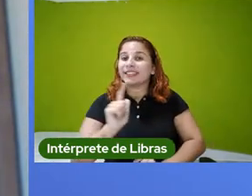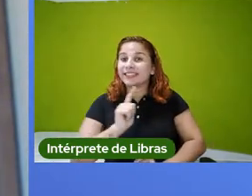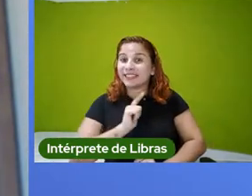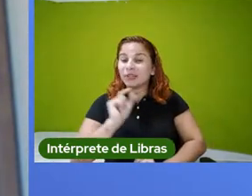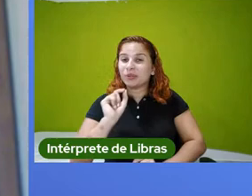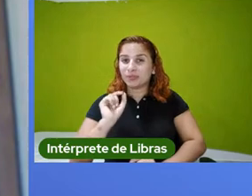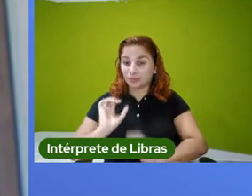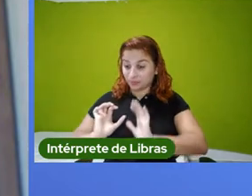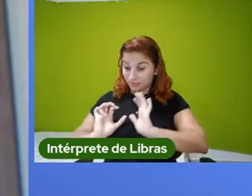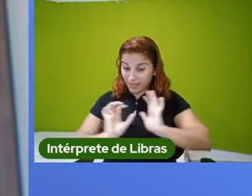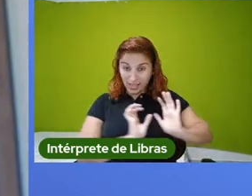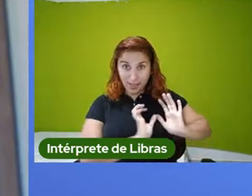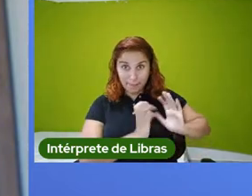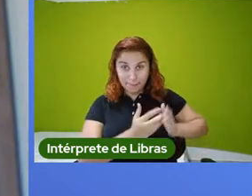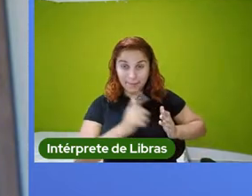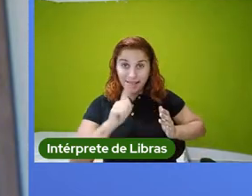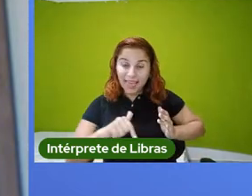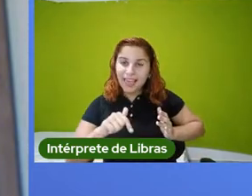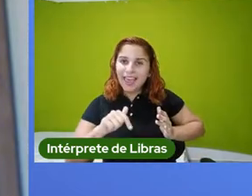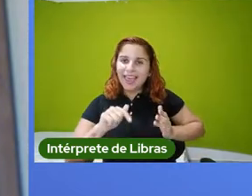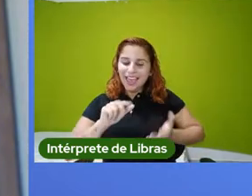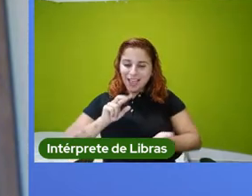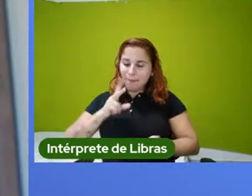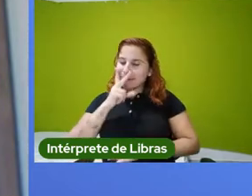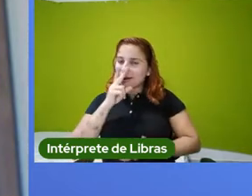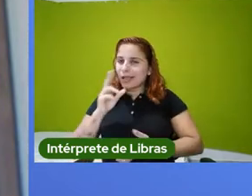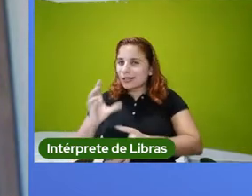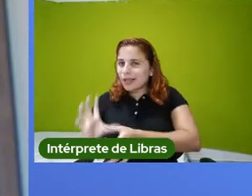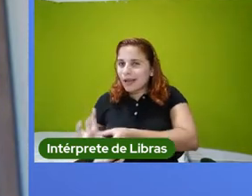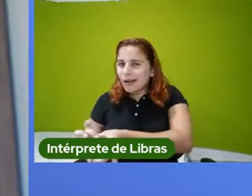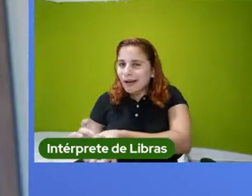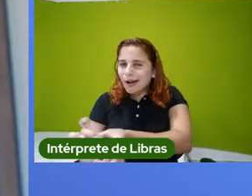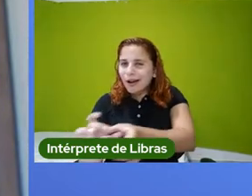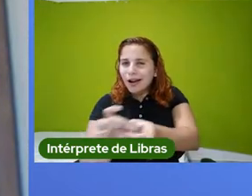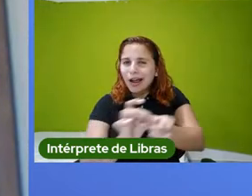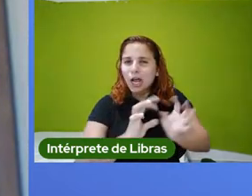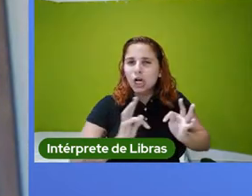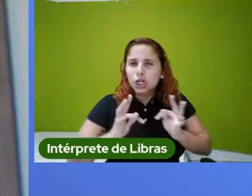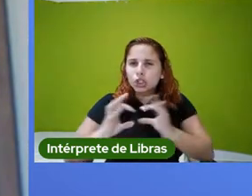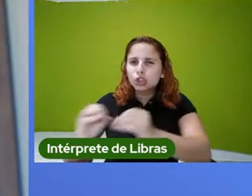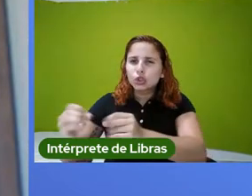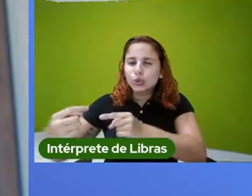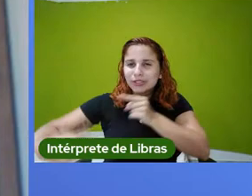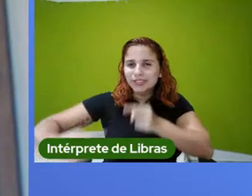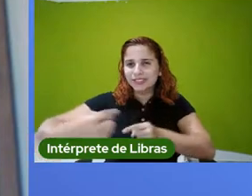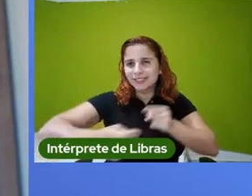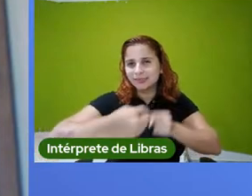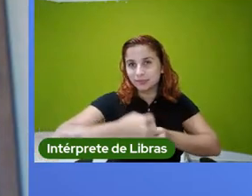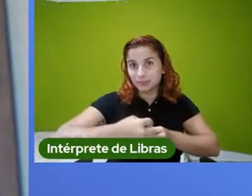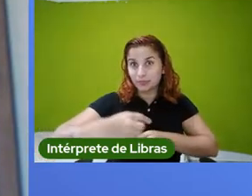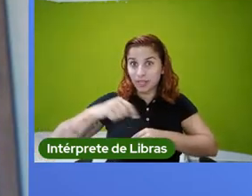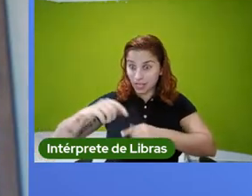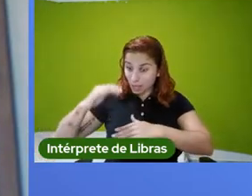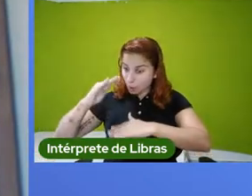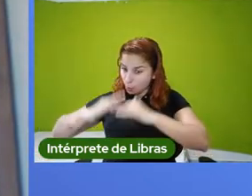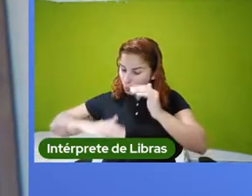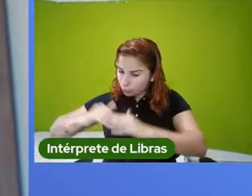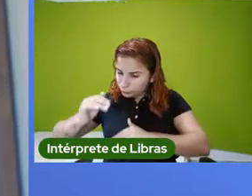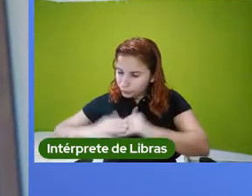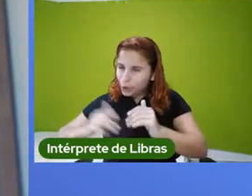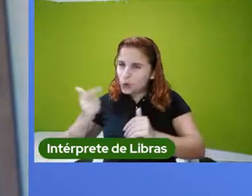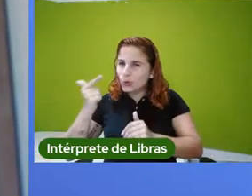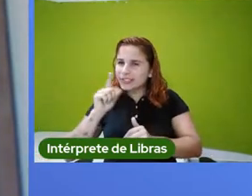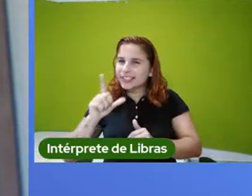esse ponto de interconexão e, ao mesmo tempo, os profissionais podem induzir essa articulação ali